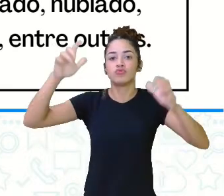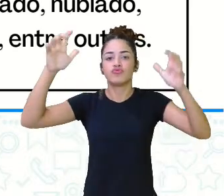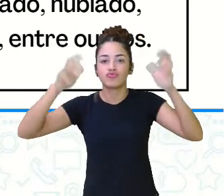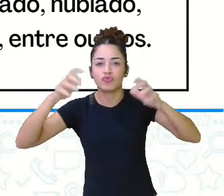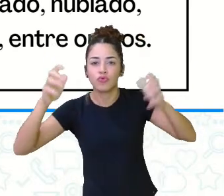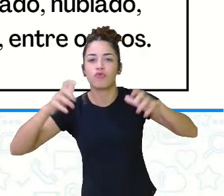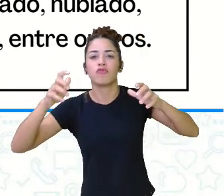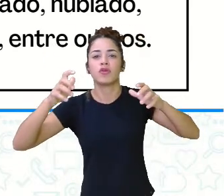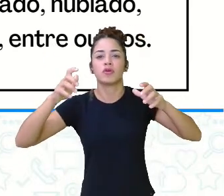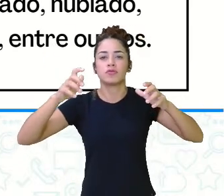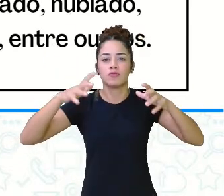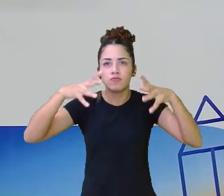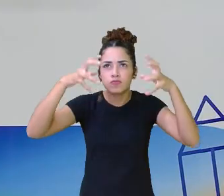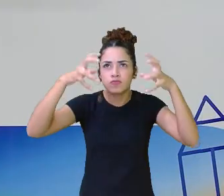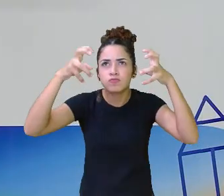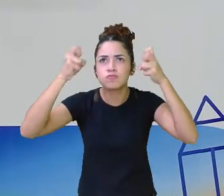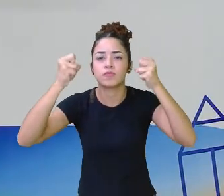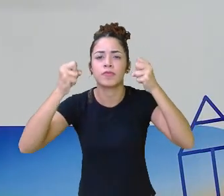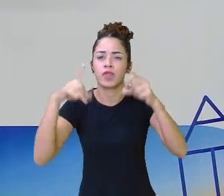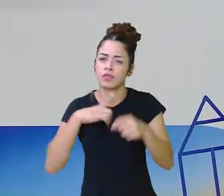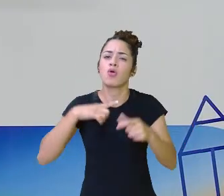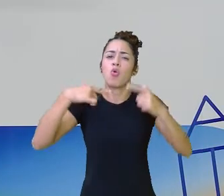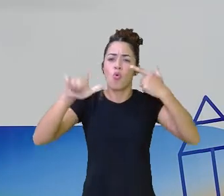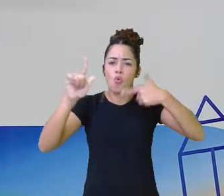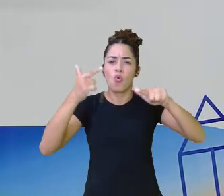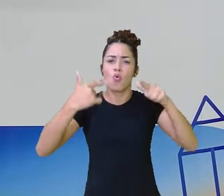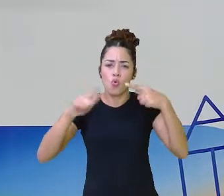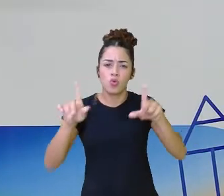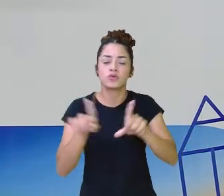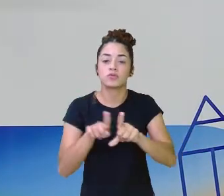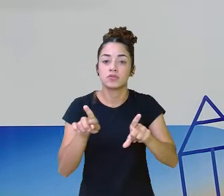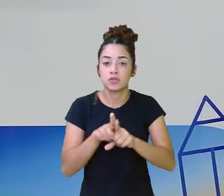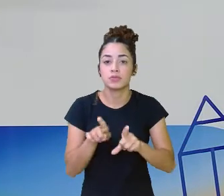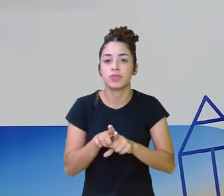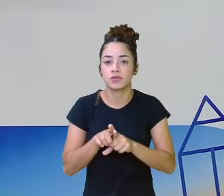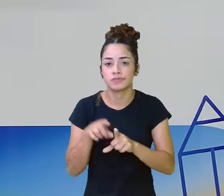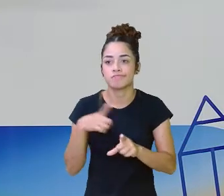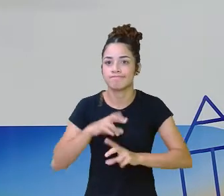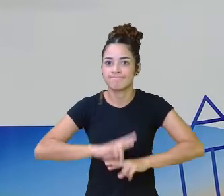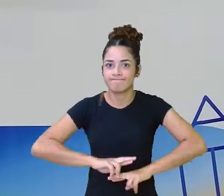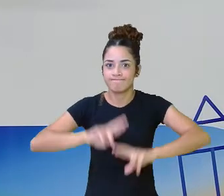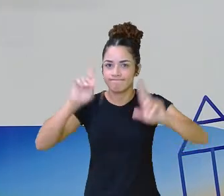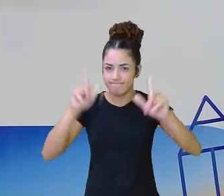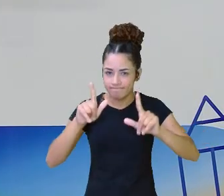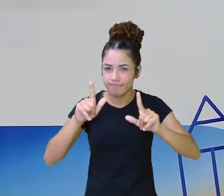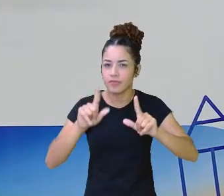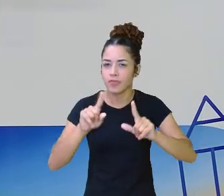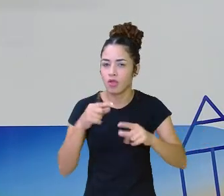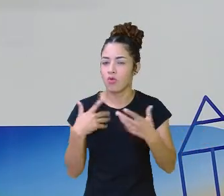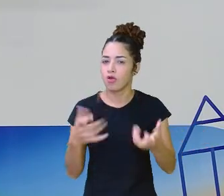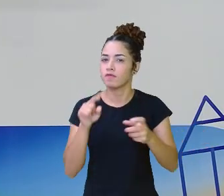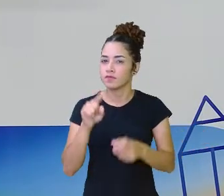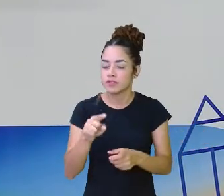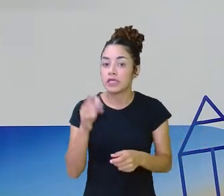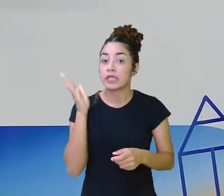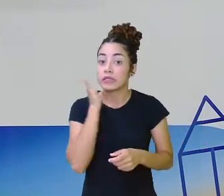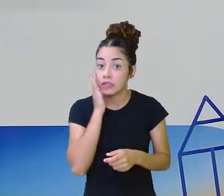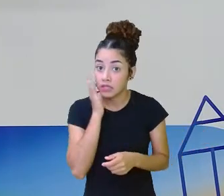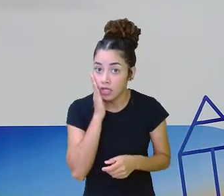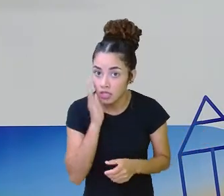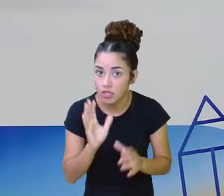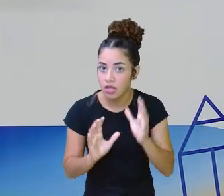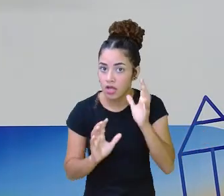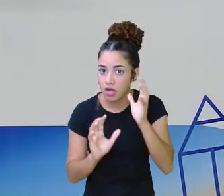nublado, tempo chuvoso, entre outros. Tem essas duas diferenças que eu quero que vocês fiquem claros.